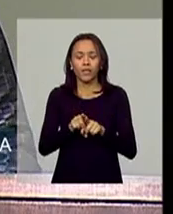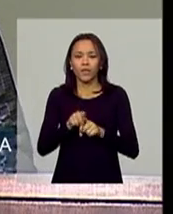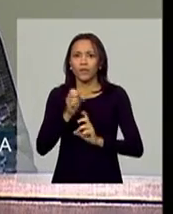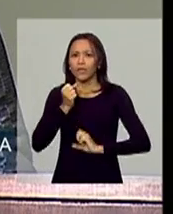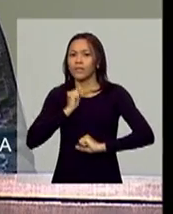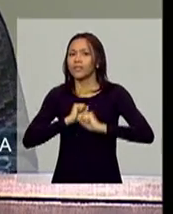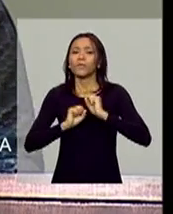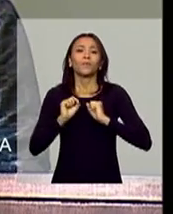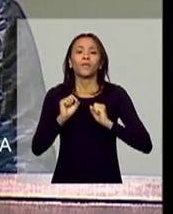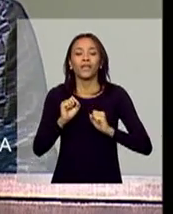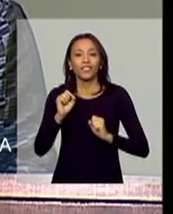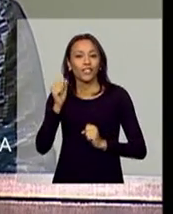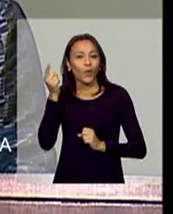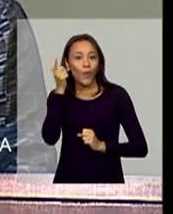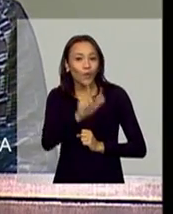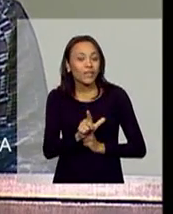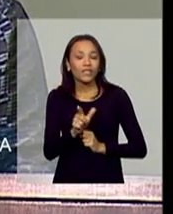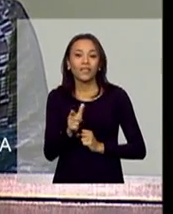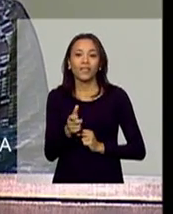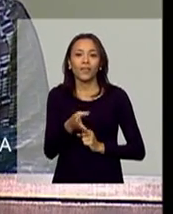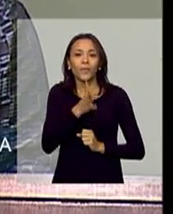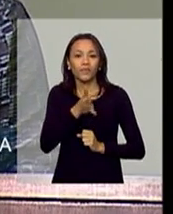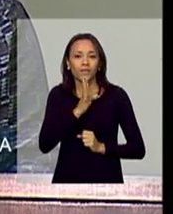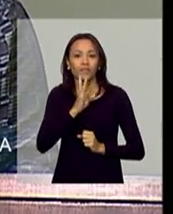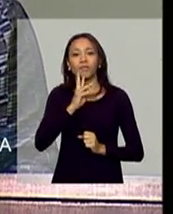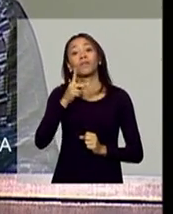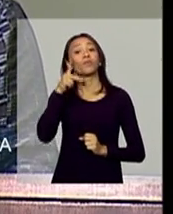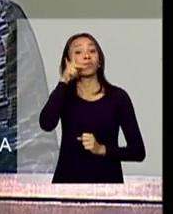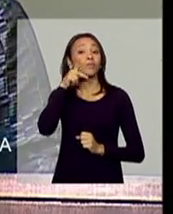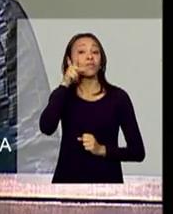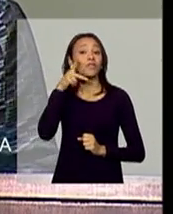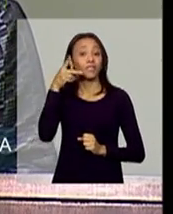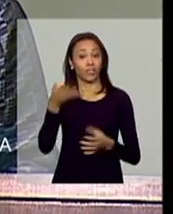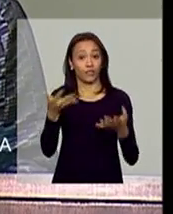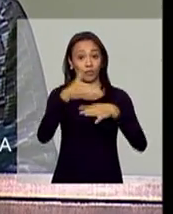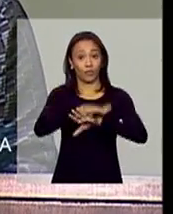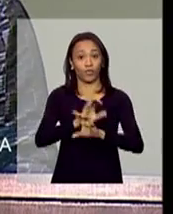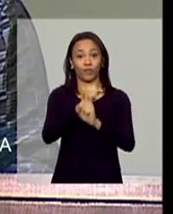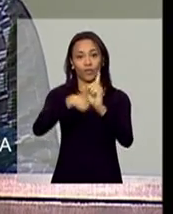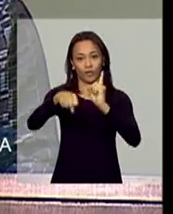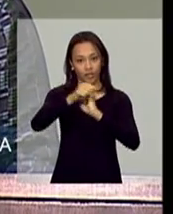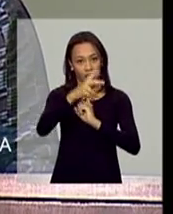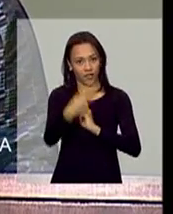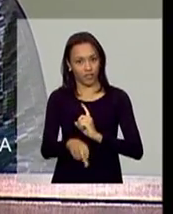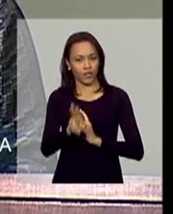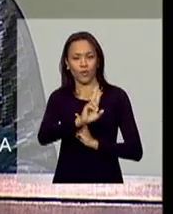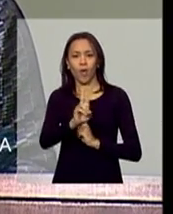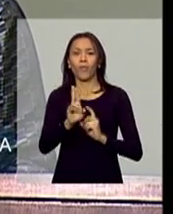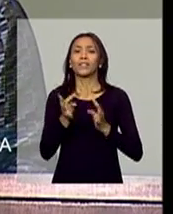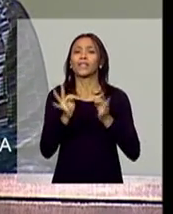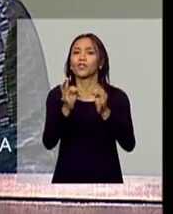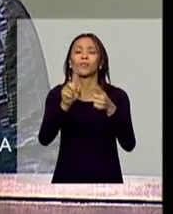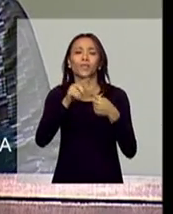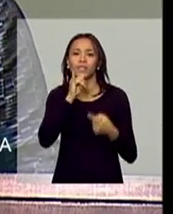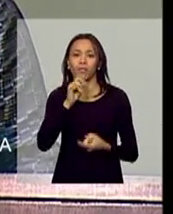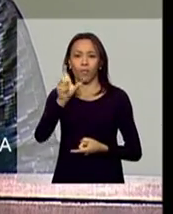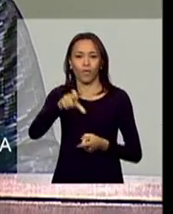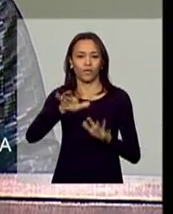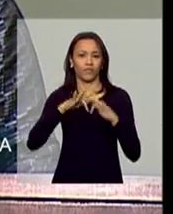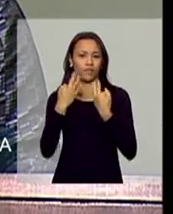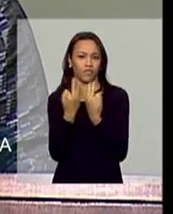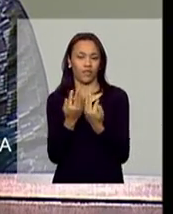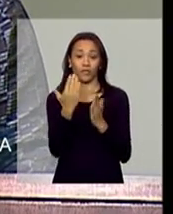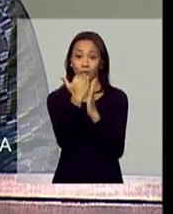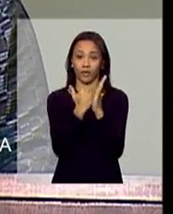por ter acesso às nossas políticas de inclusão social, as chamadas tecnologias, do Bolsa Família, do Minha Casa